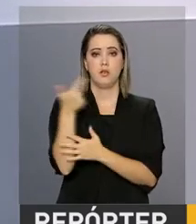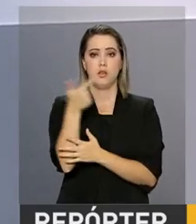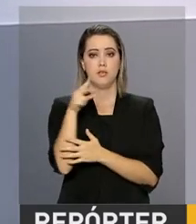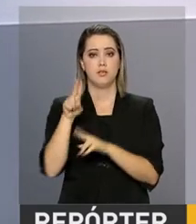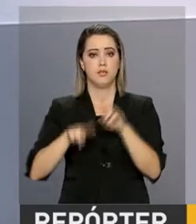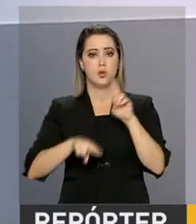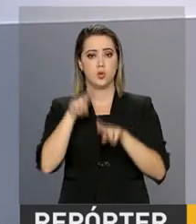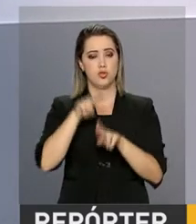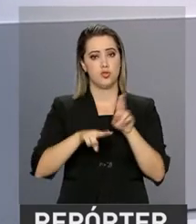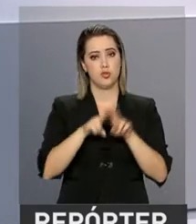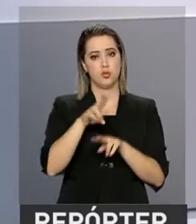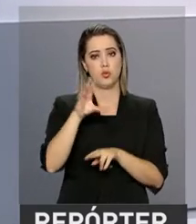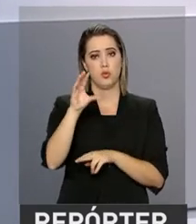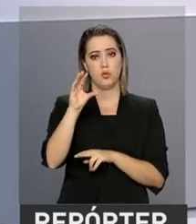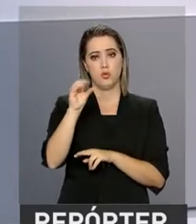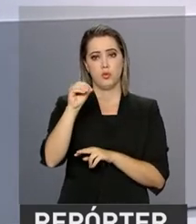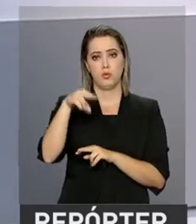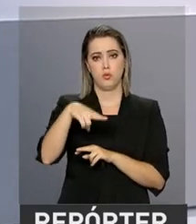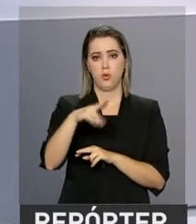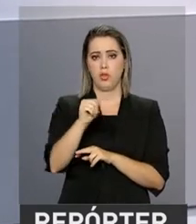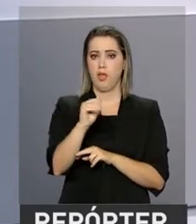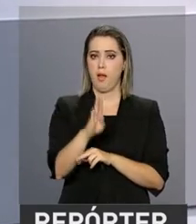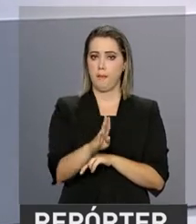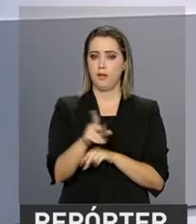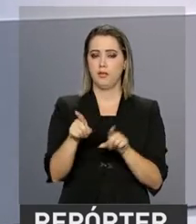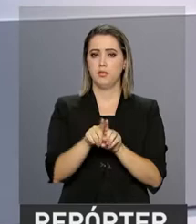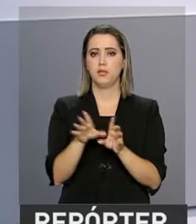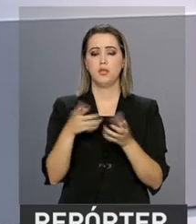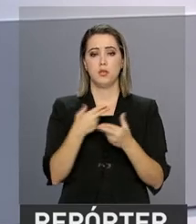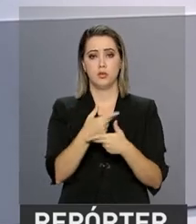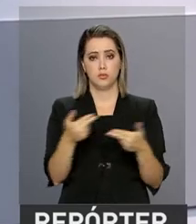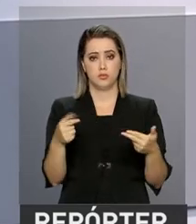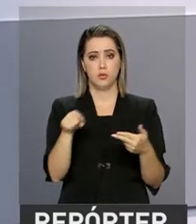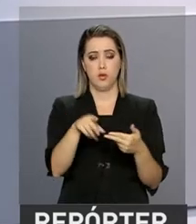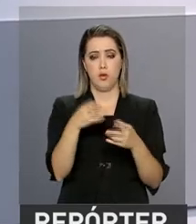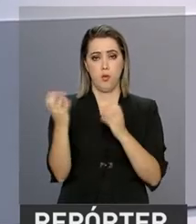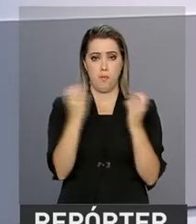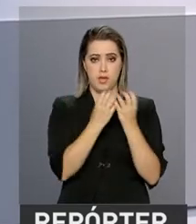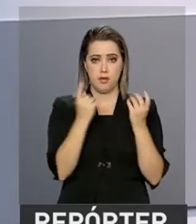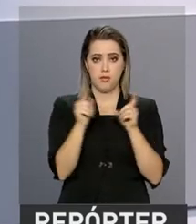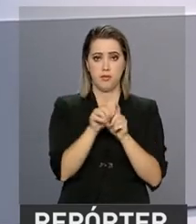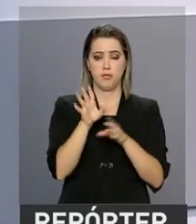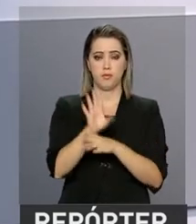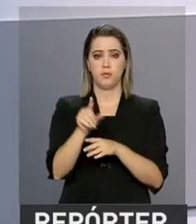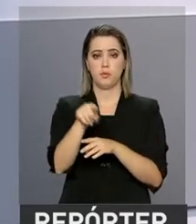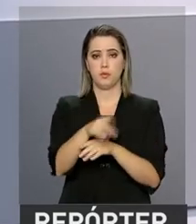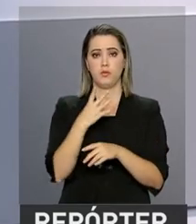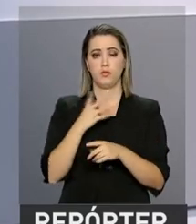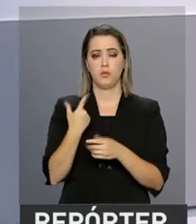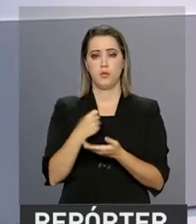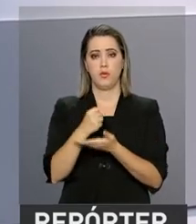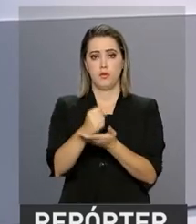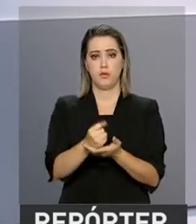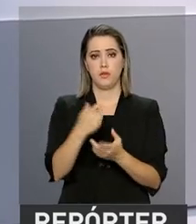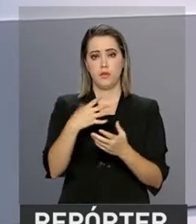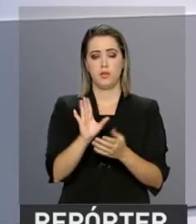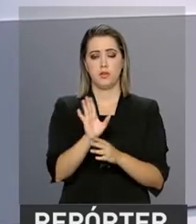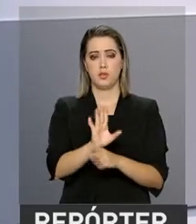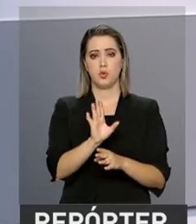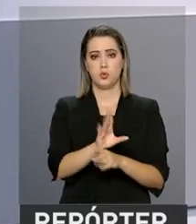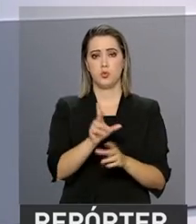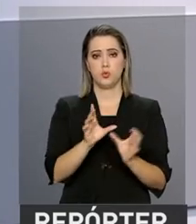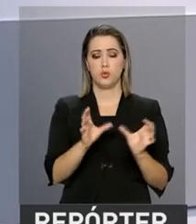pela companhia nacional de abastecimento conab o produto vai abastecer unidades que oferecem suporte aos pequenos criadores